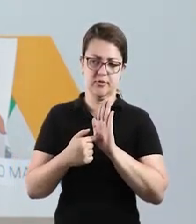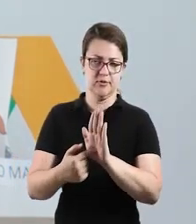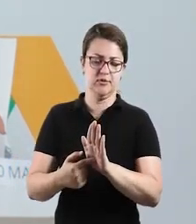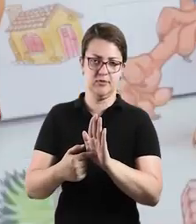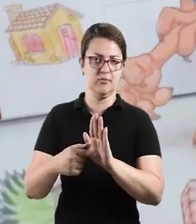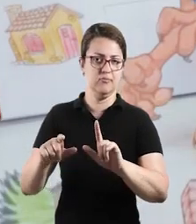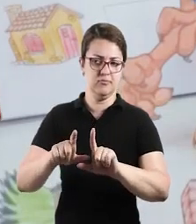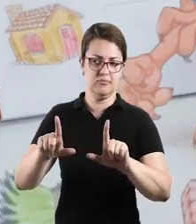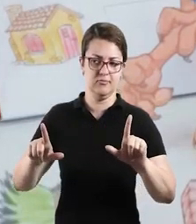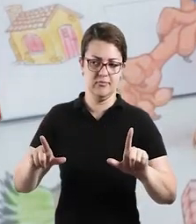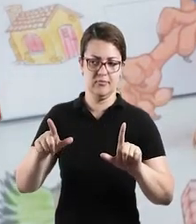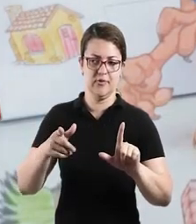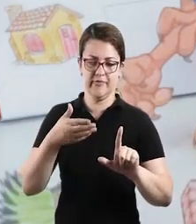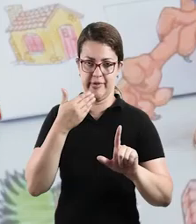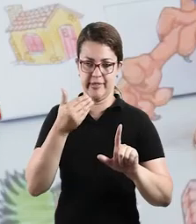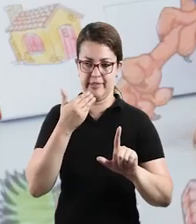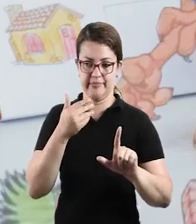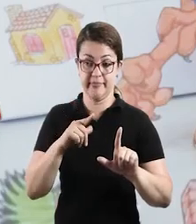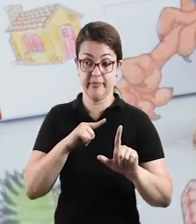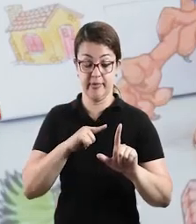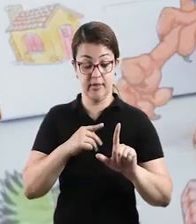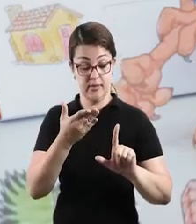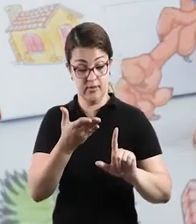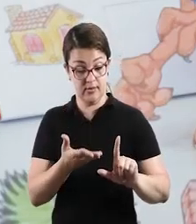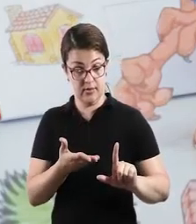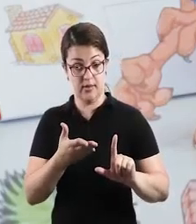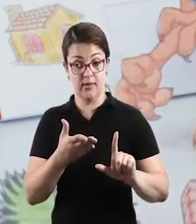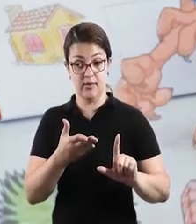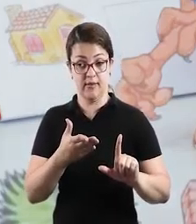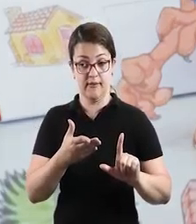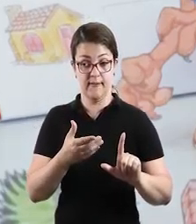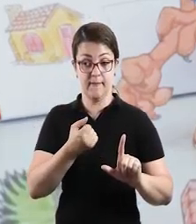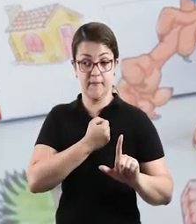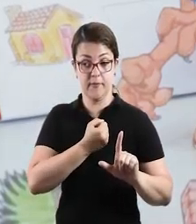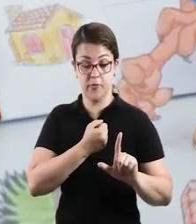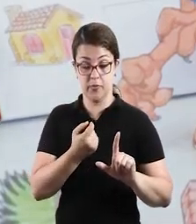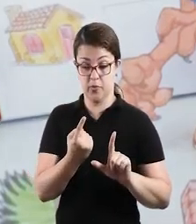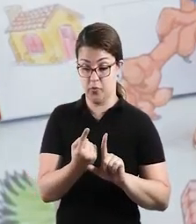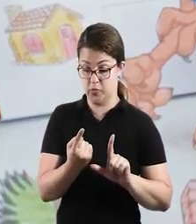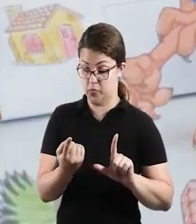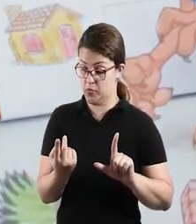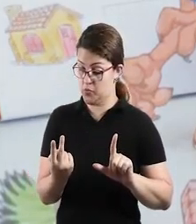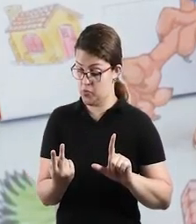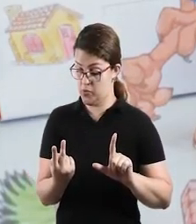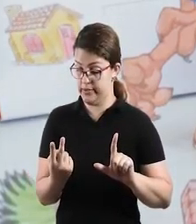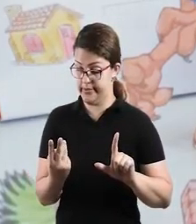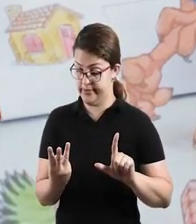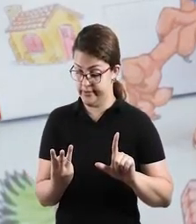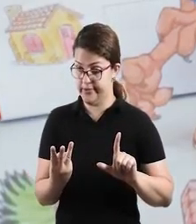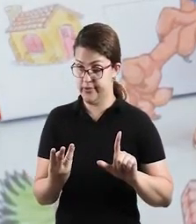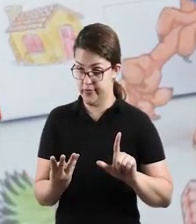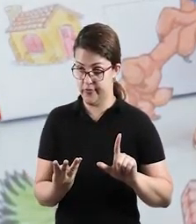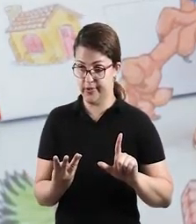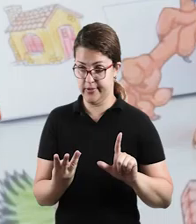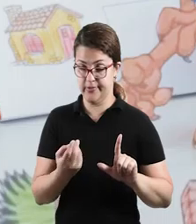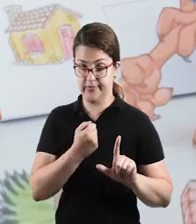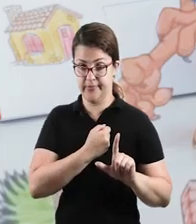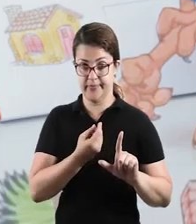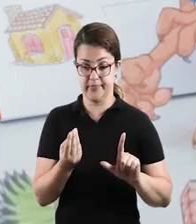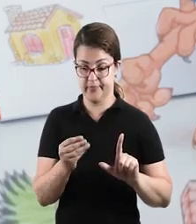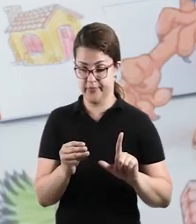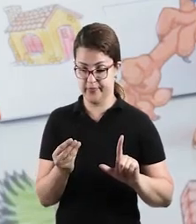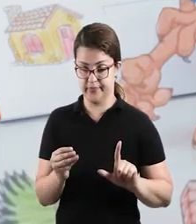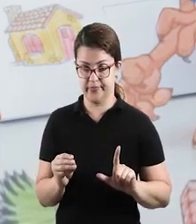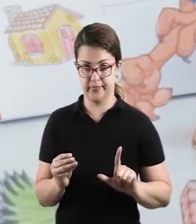só, tem um espacinho para vocês colocarem as páginas, uma, duas, três, quatro, são